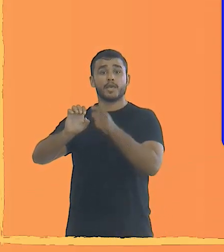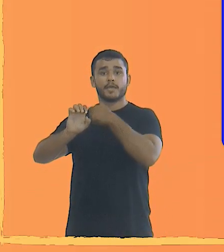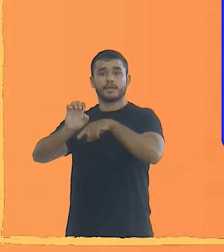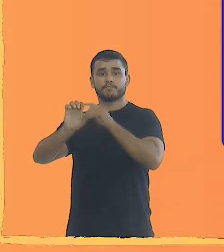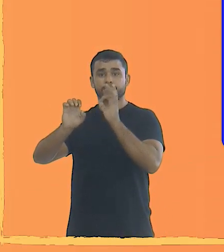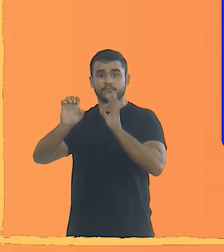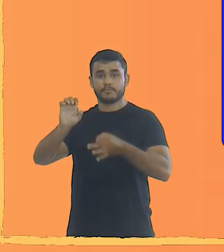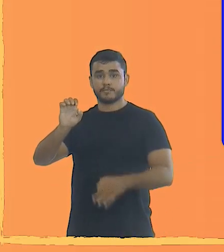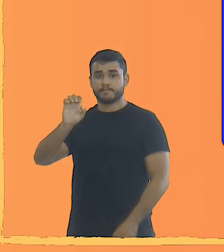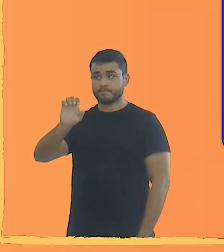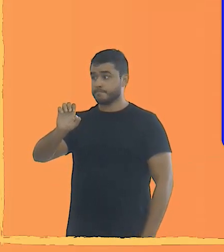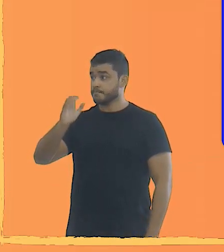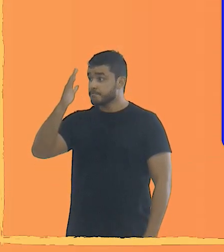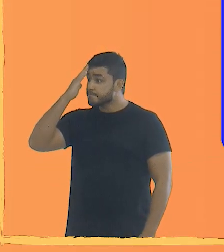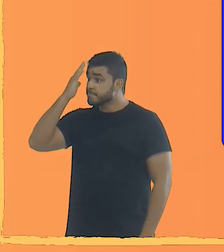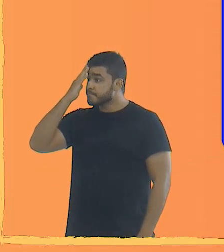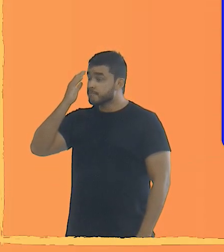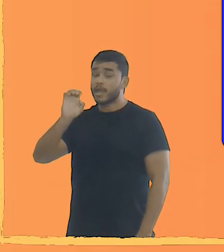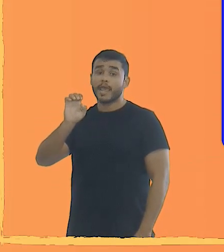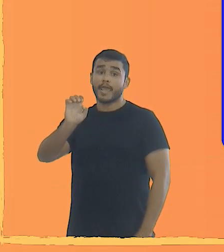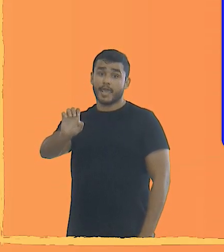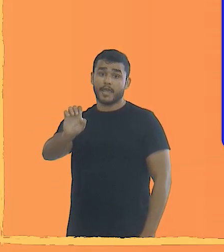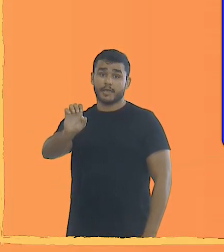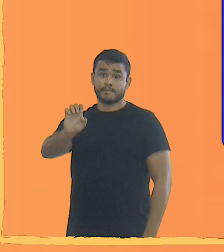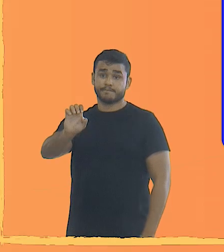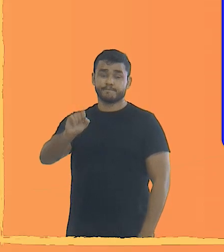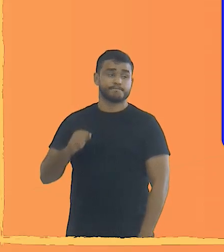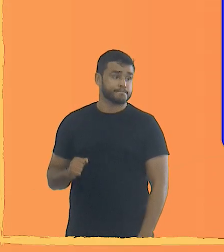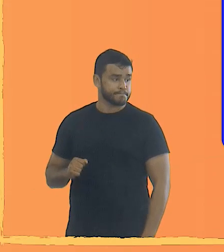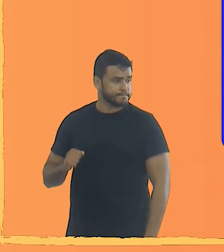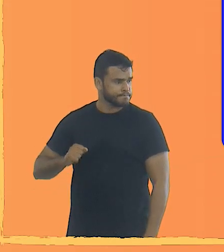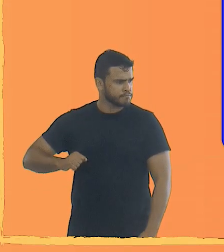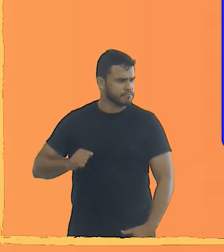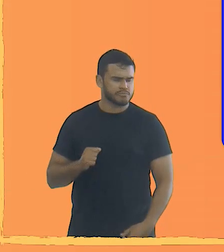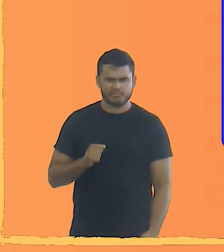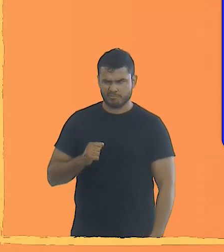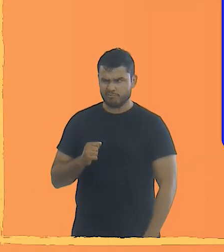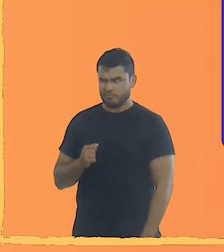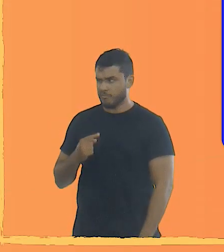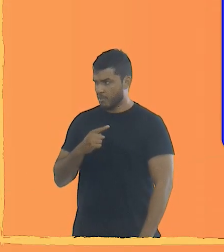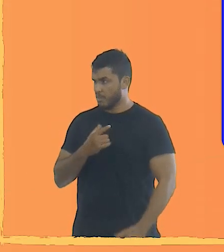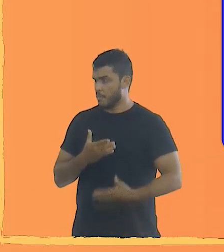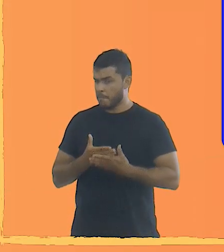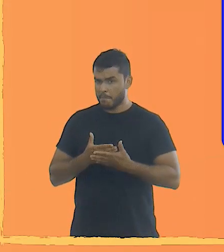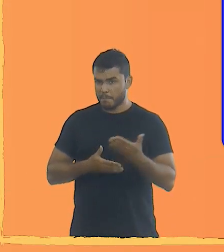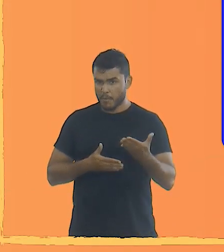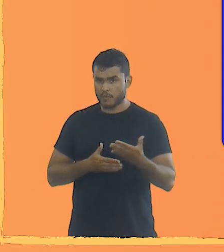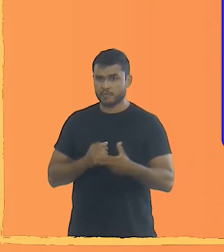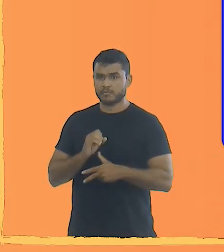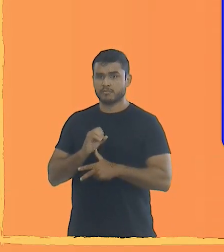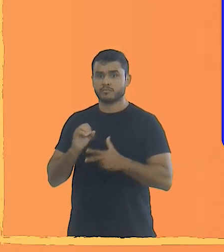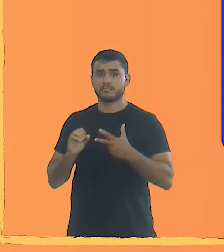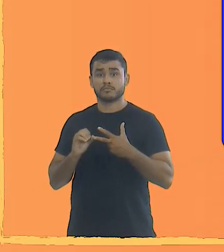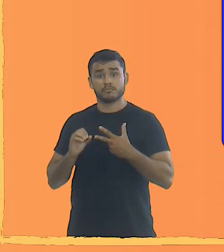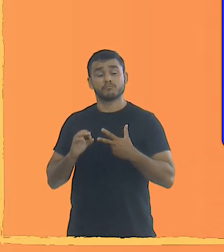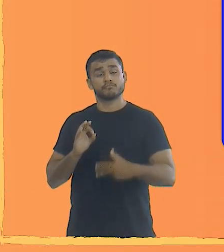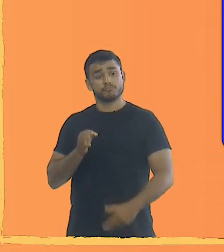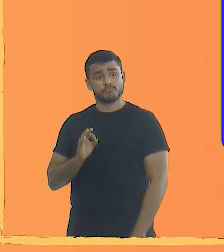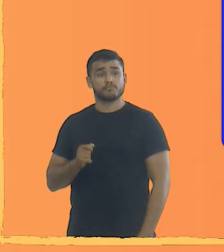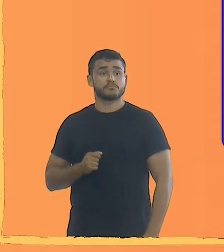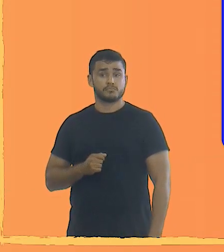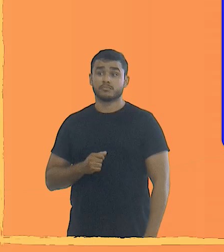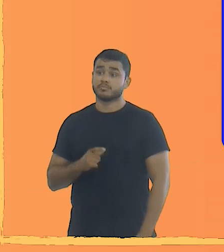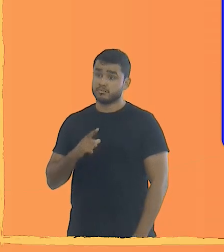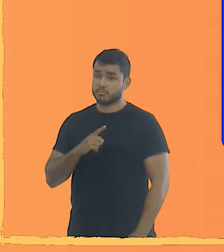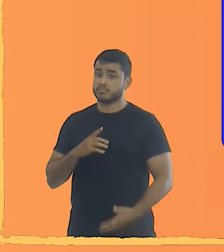Beleza, gente? De boa para vocês? Alexandre, essas questões foram da prova do Enem? Sim. Isso cai bastante na prova